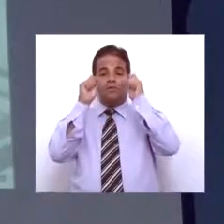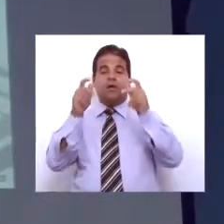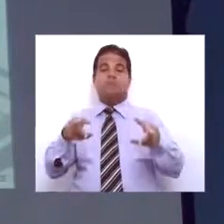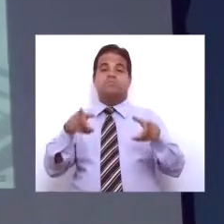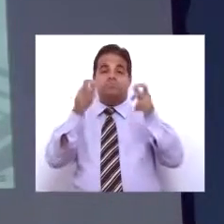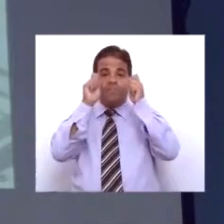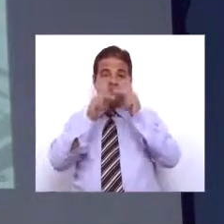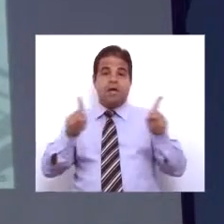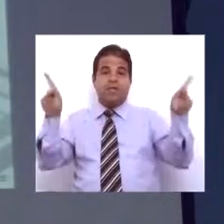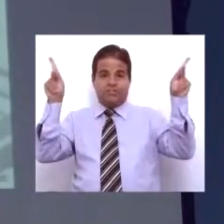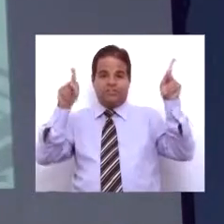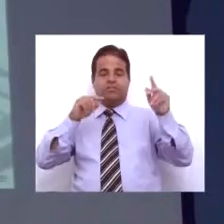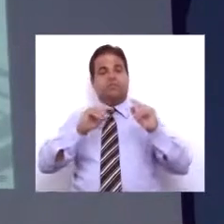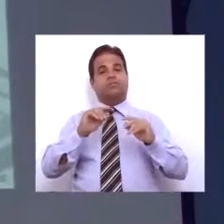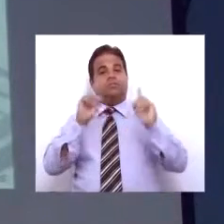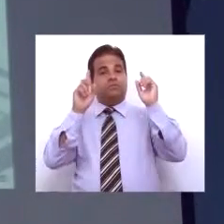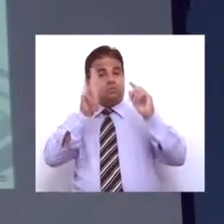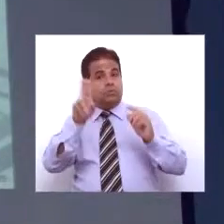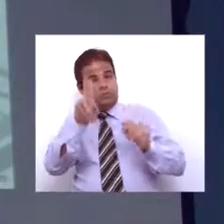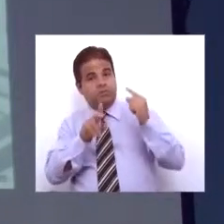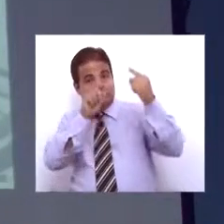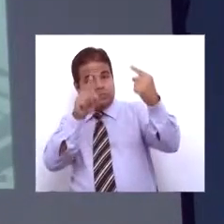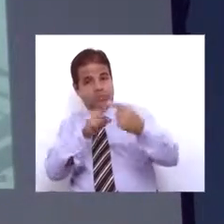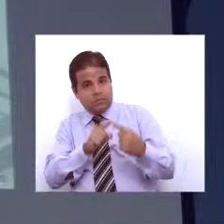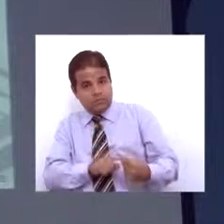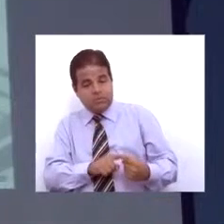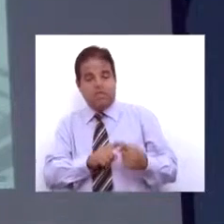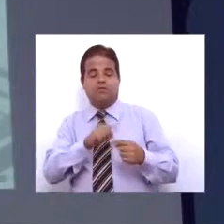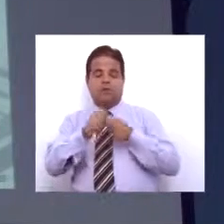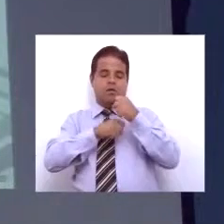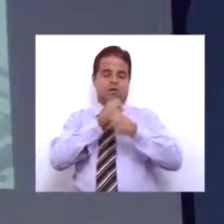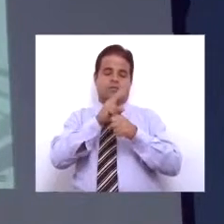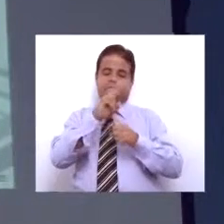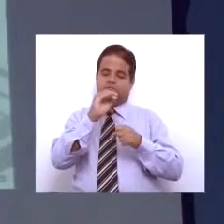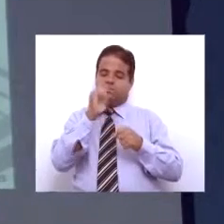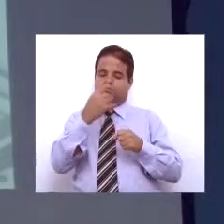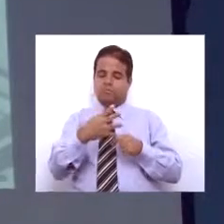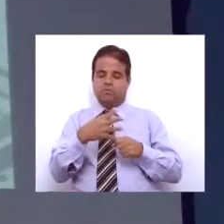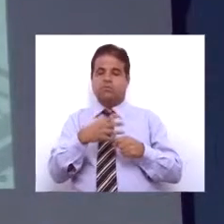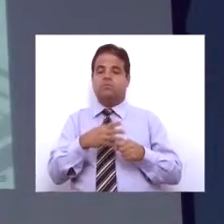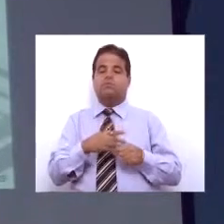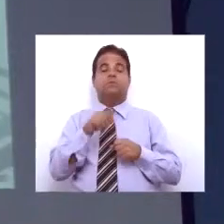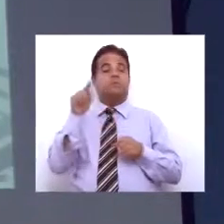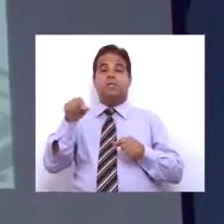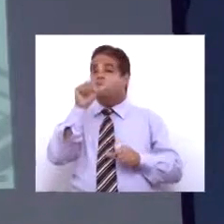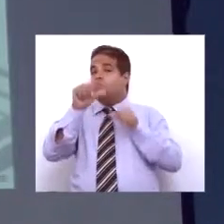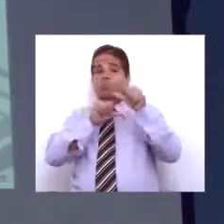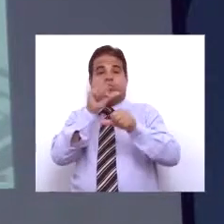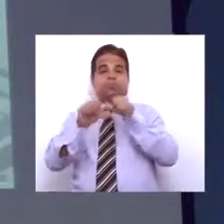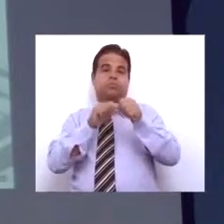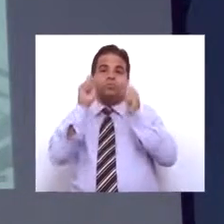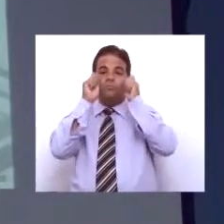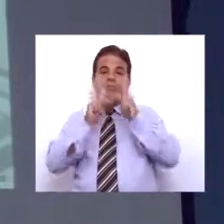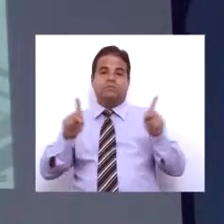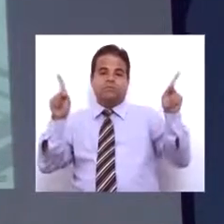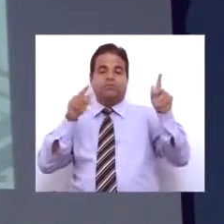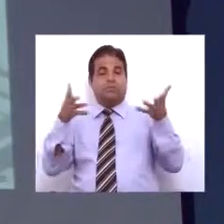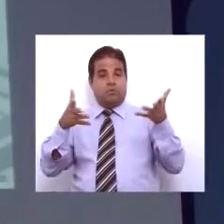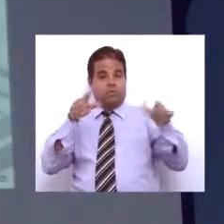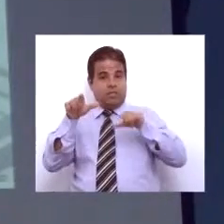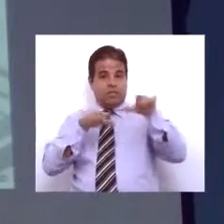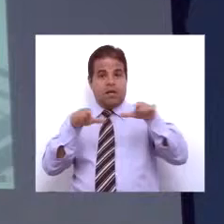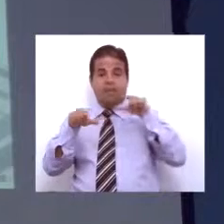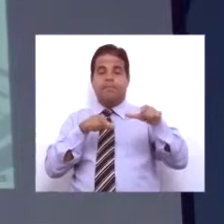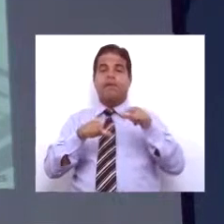empenhados empenhados em 2014 ele mudou essa perspectiva e trabalha com